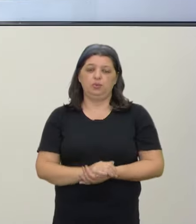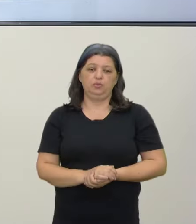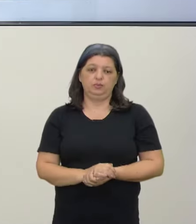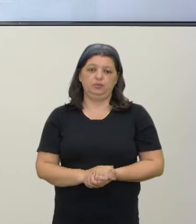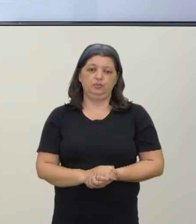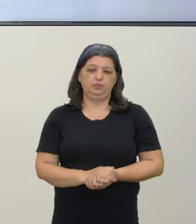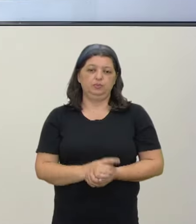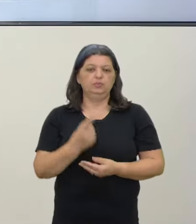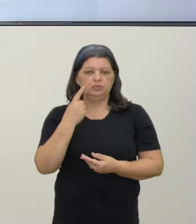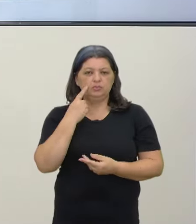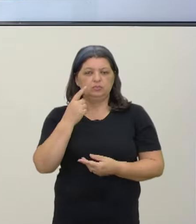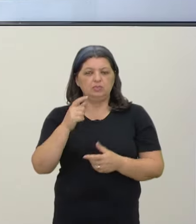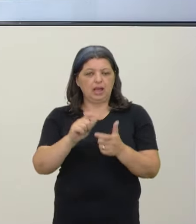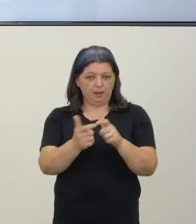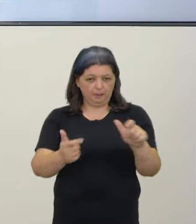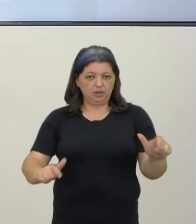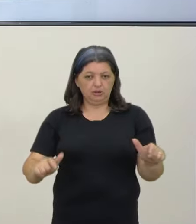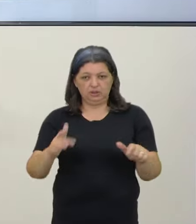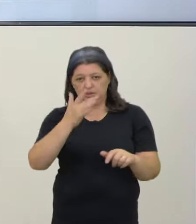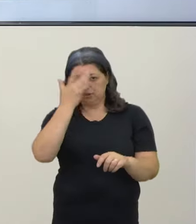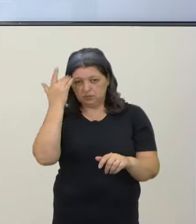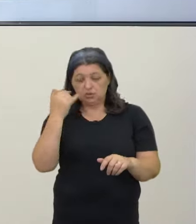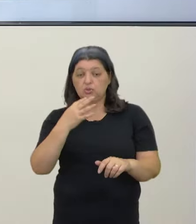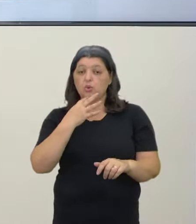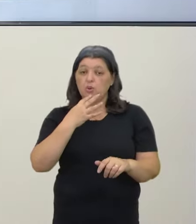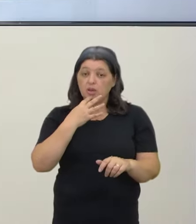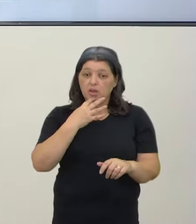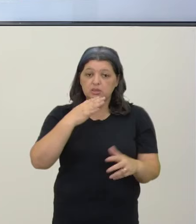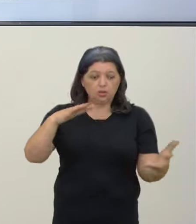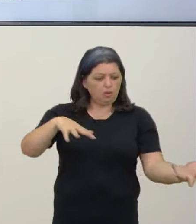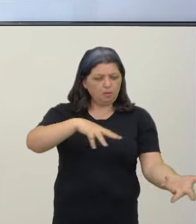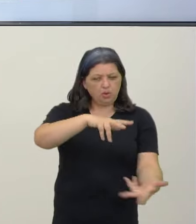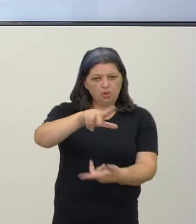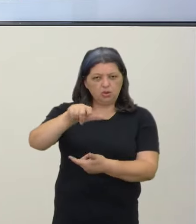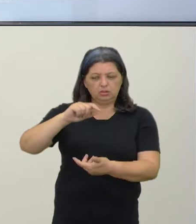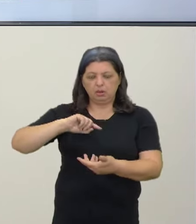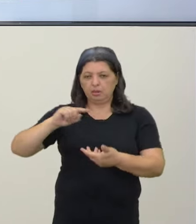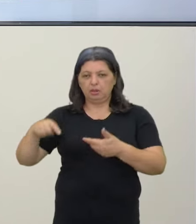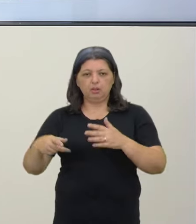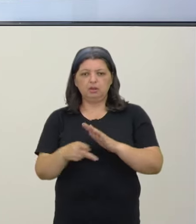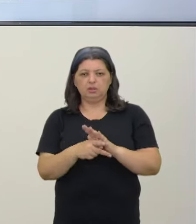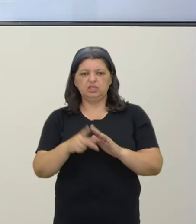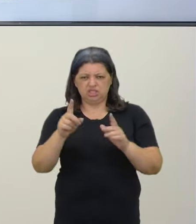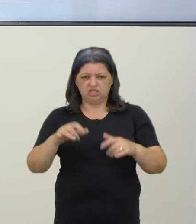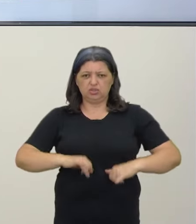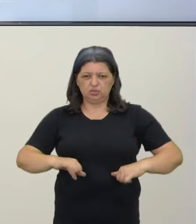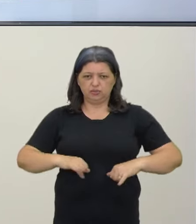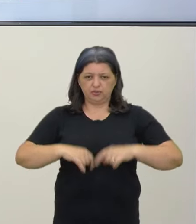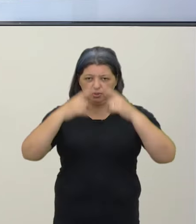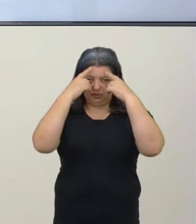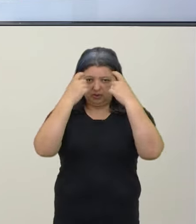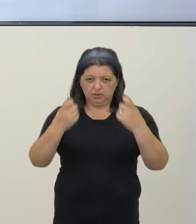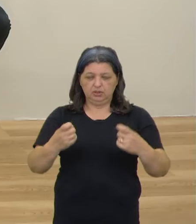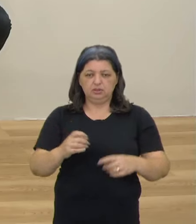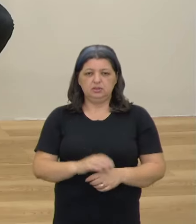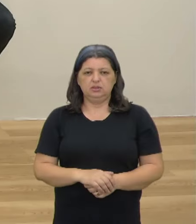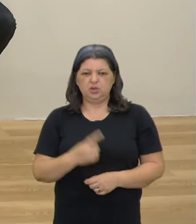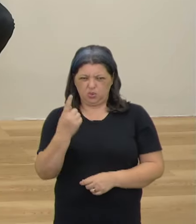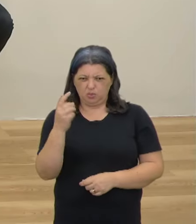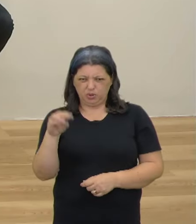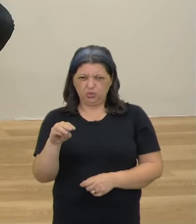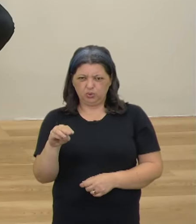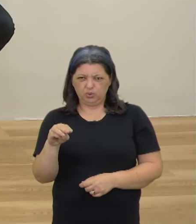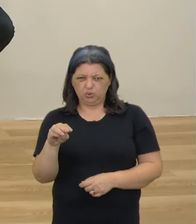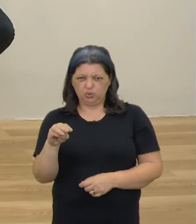será que a maioria das pessoas, né, que você conhece ou no mundo já sofreu violência? Então a gente vai deixar um minutinho?